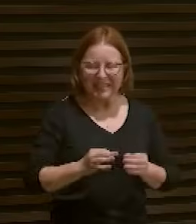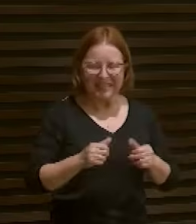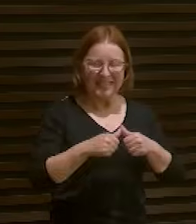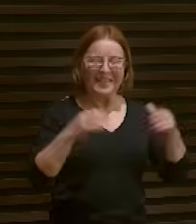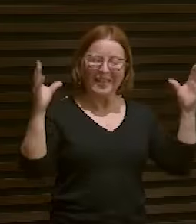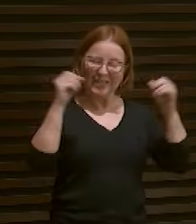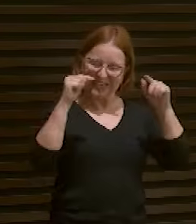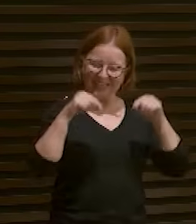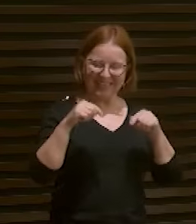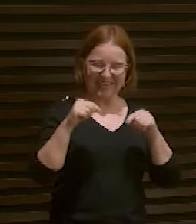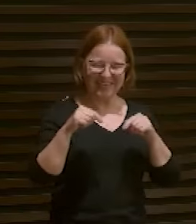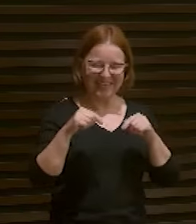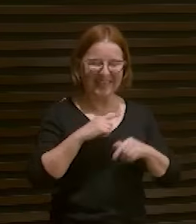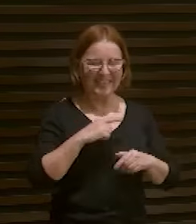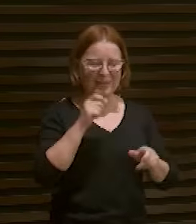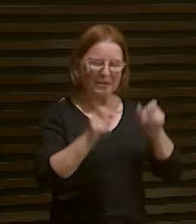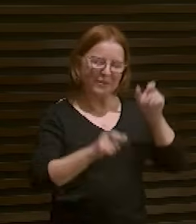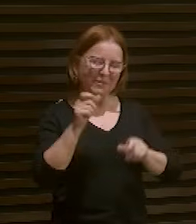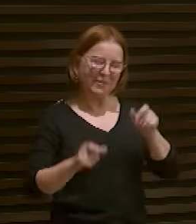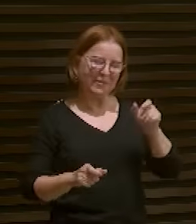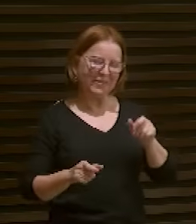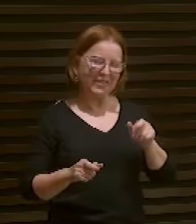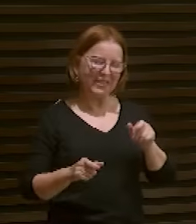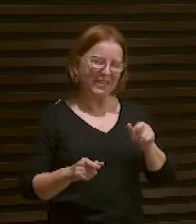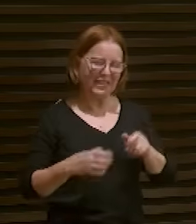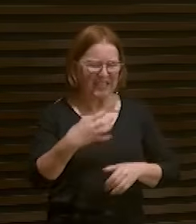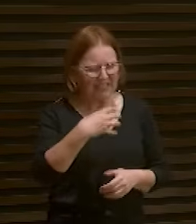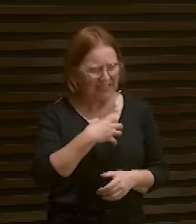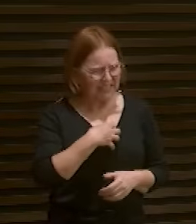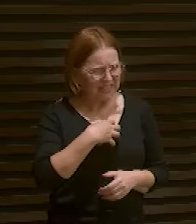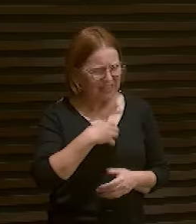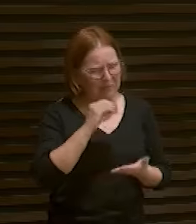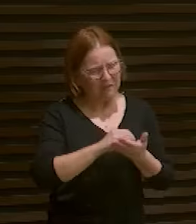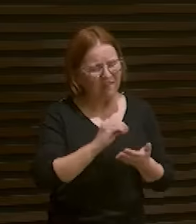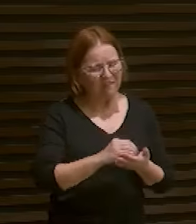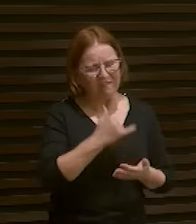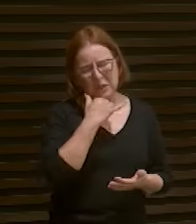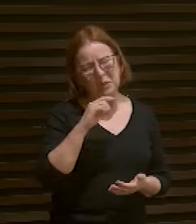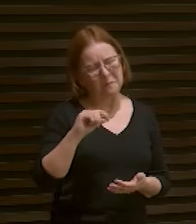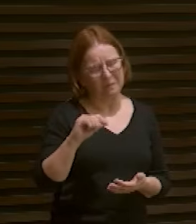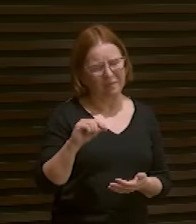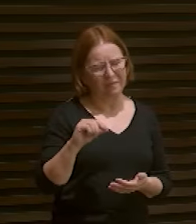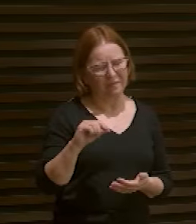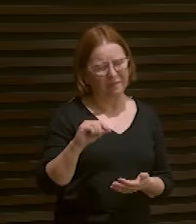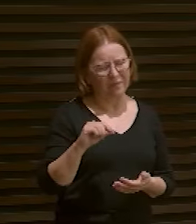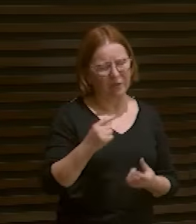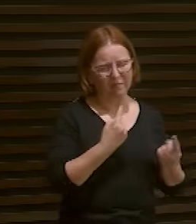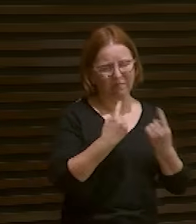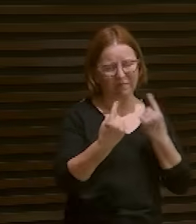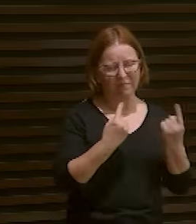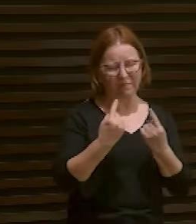aqui, tem pessoas que estão com sentimentos de falta de perdão, uns com os